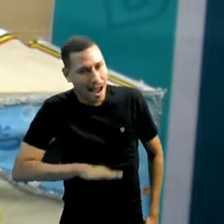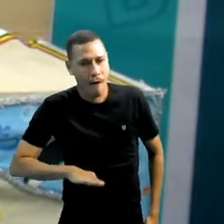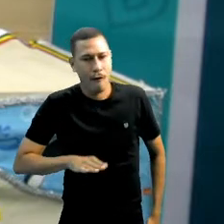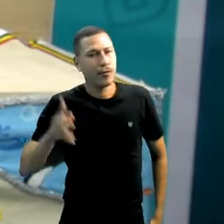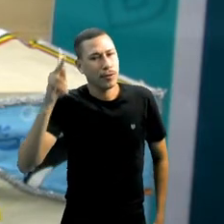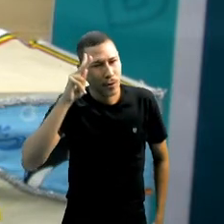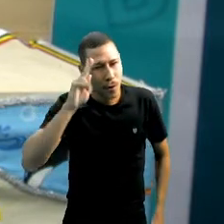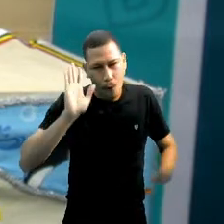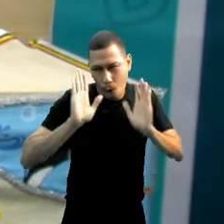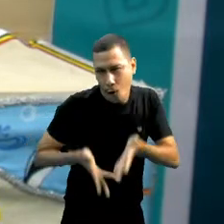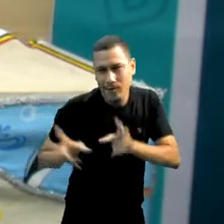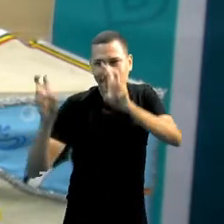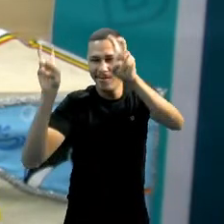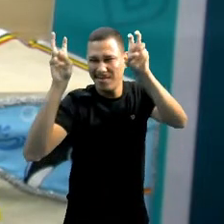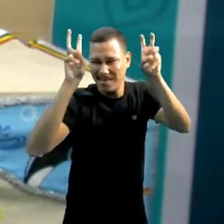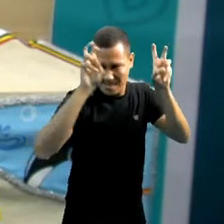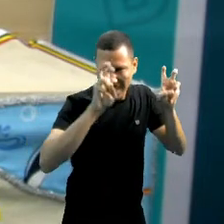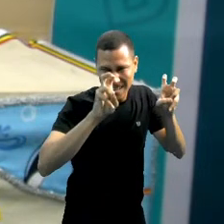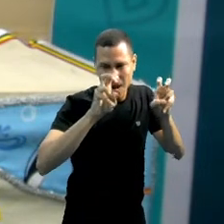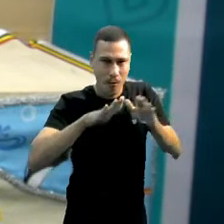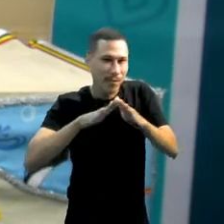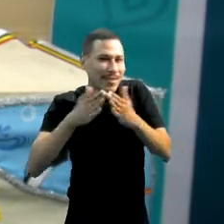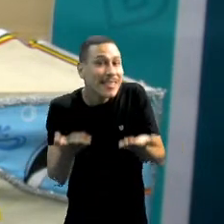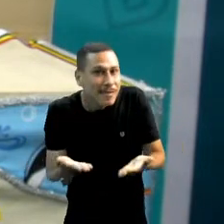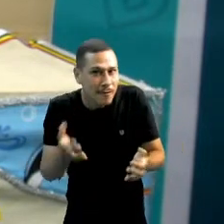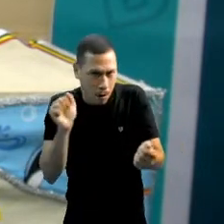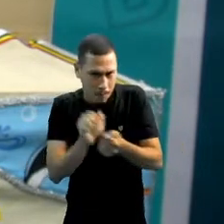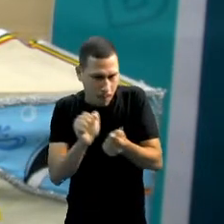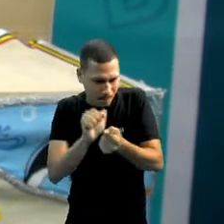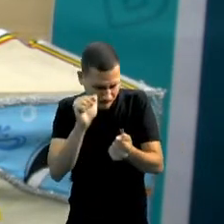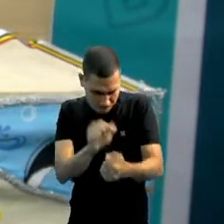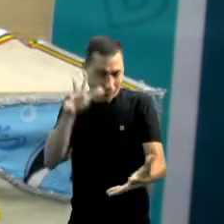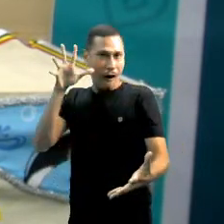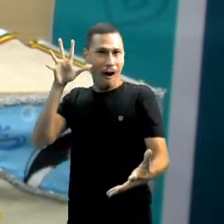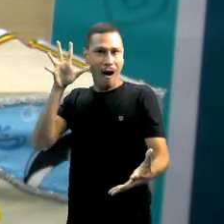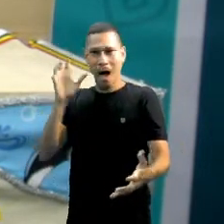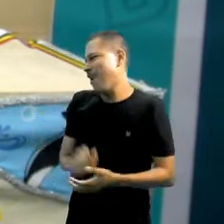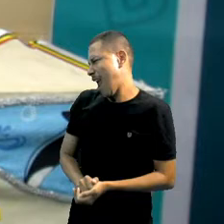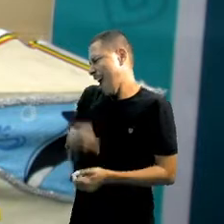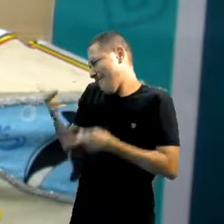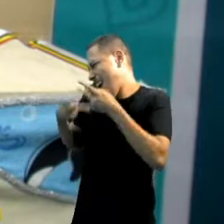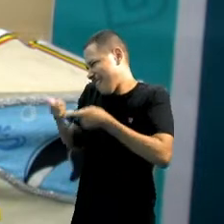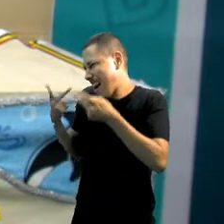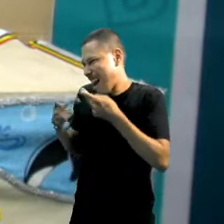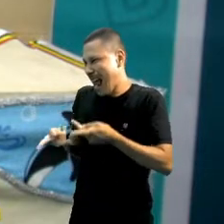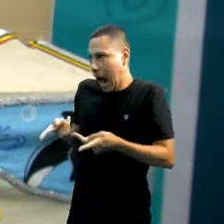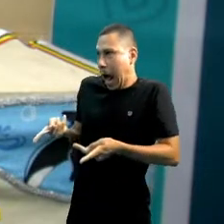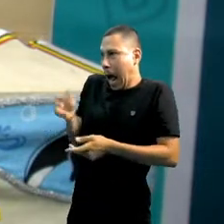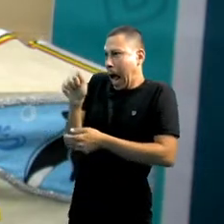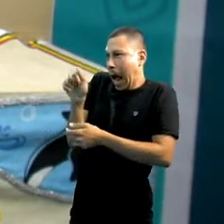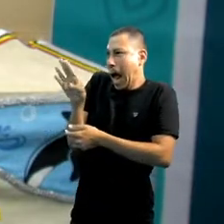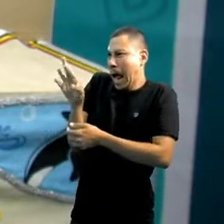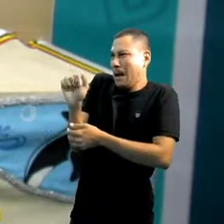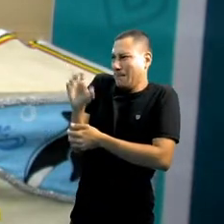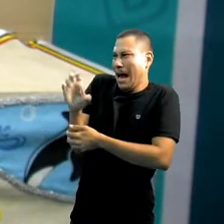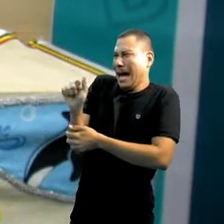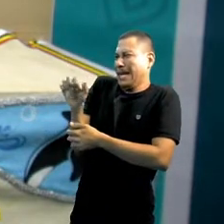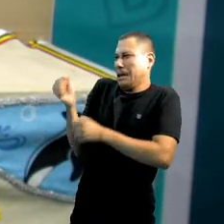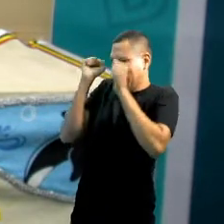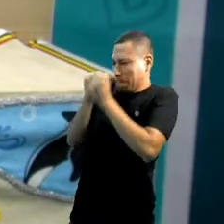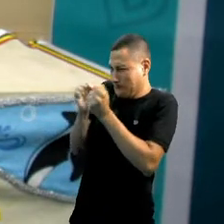nossa história de hoje é o livro mágico. Ele vai falar abracadabra.